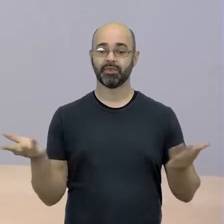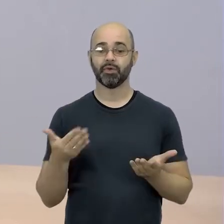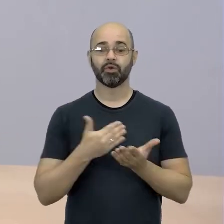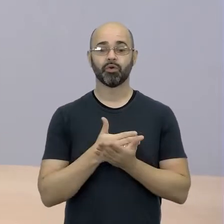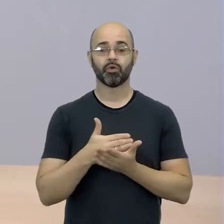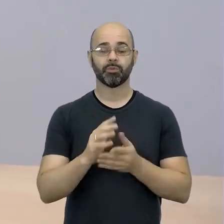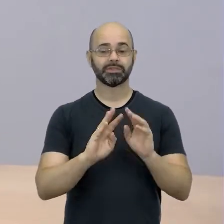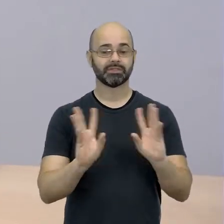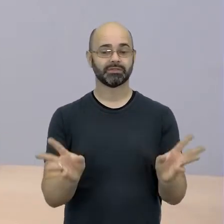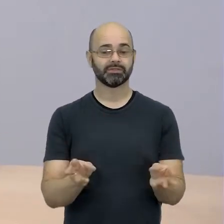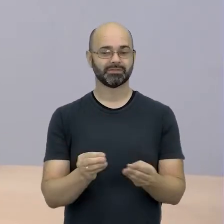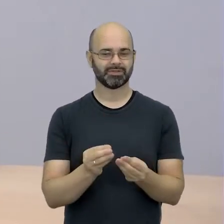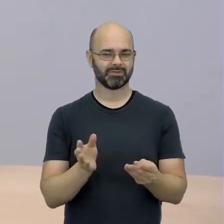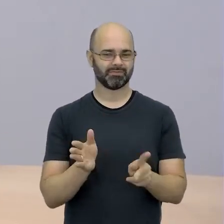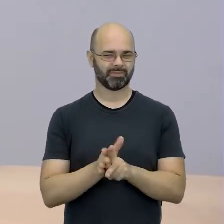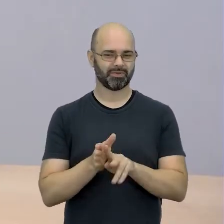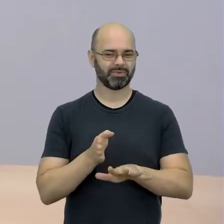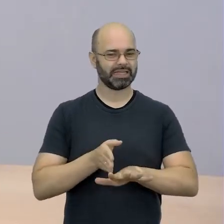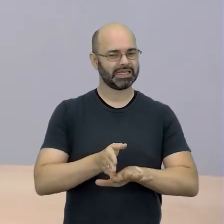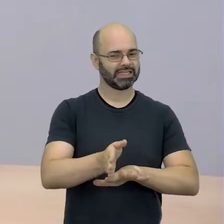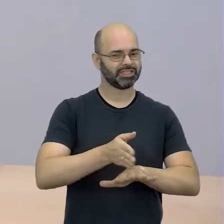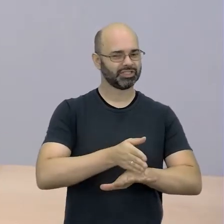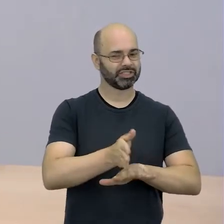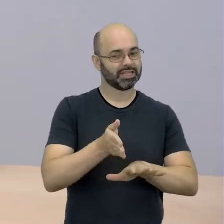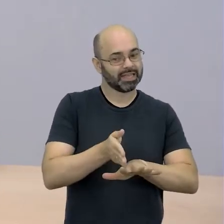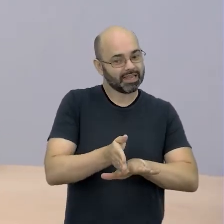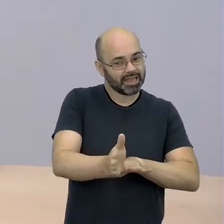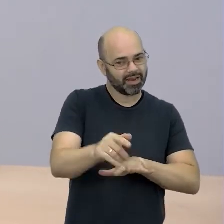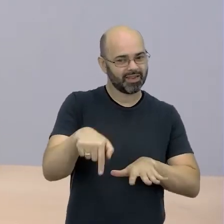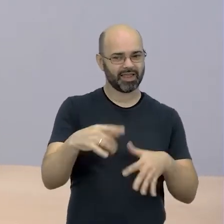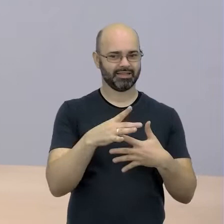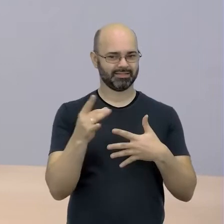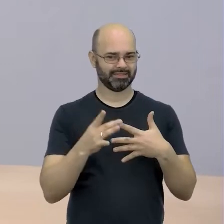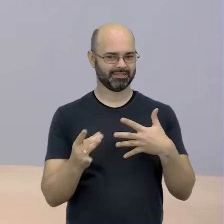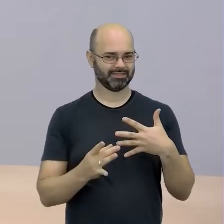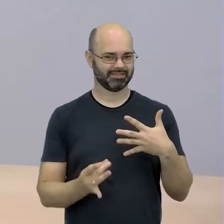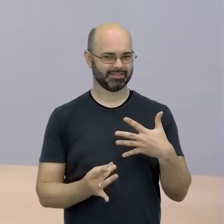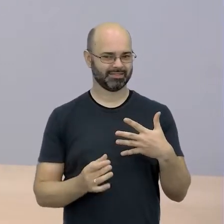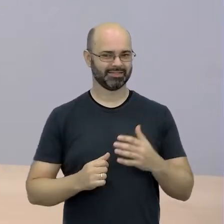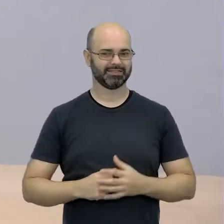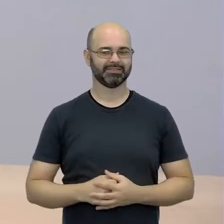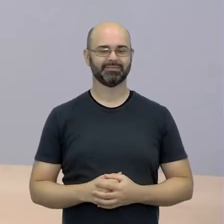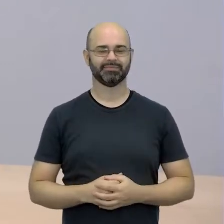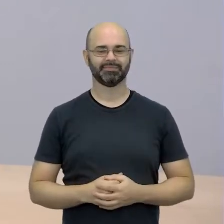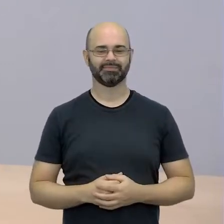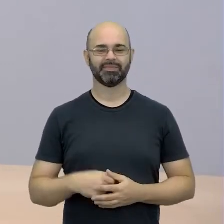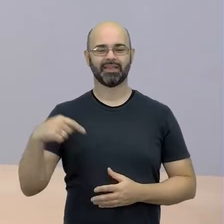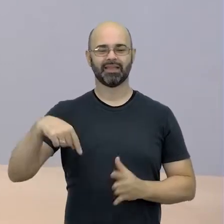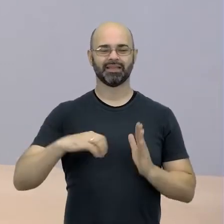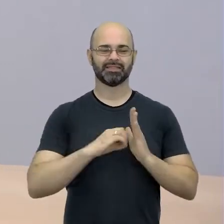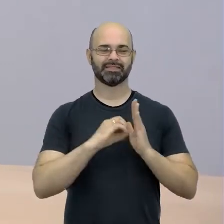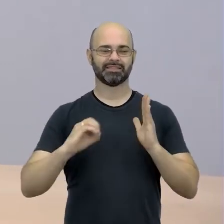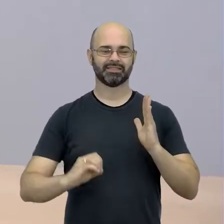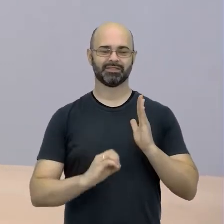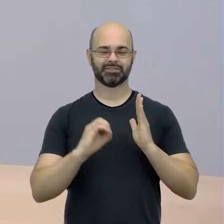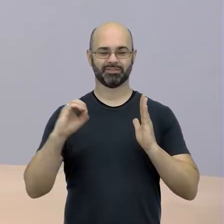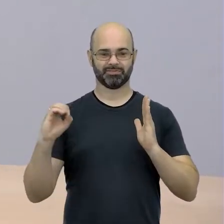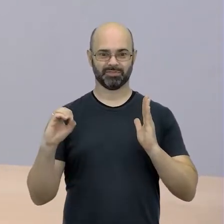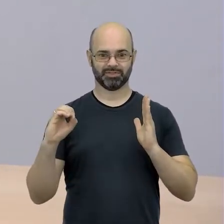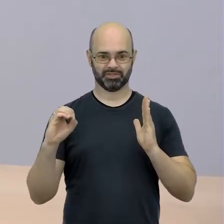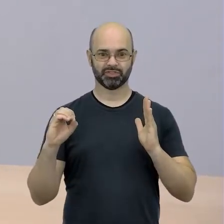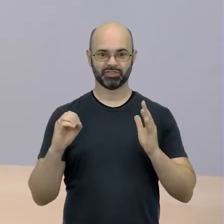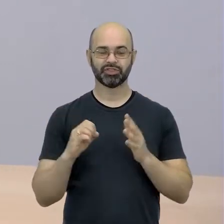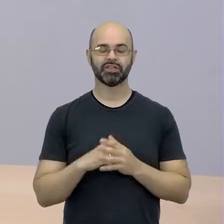do nosso itinerário, do nosso componente. E a gente aqui no Centro de Mídias está